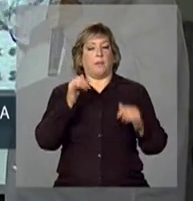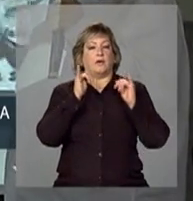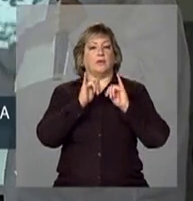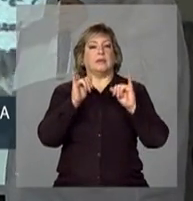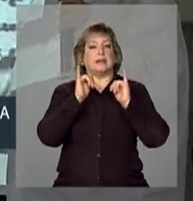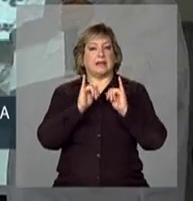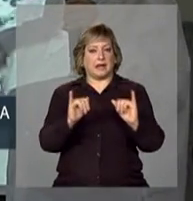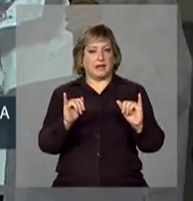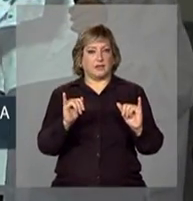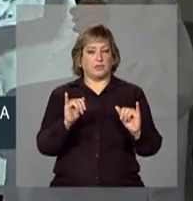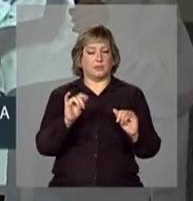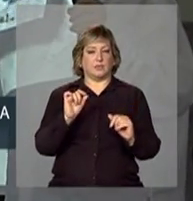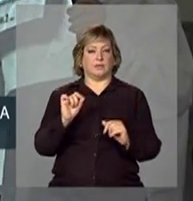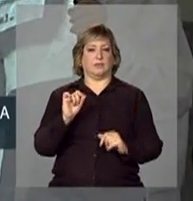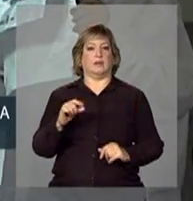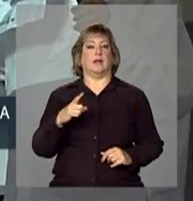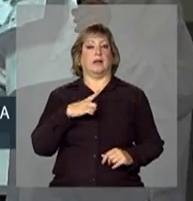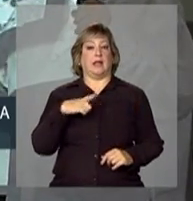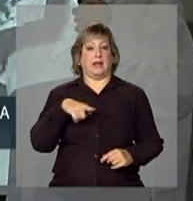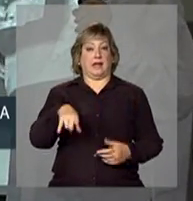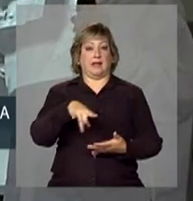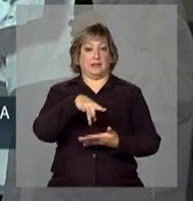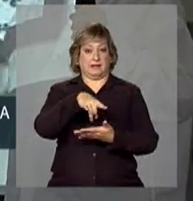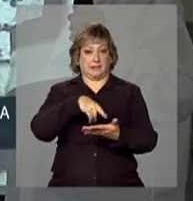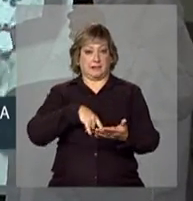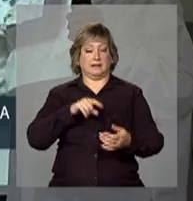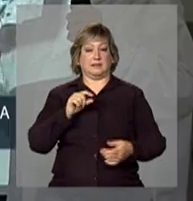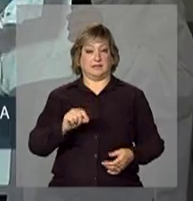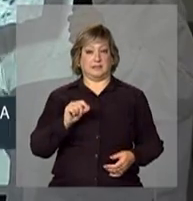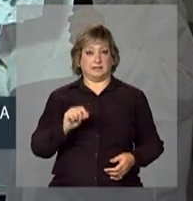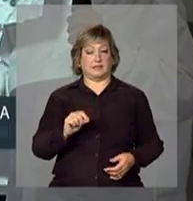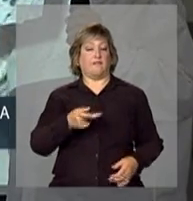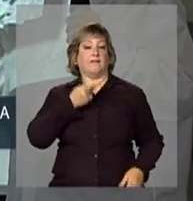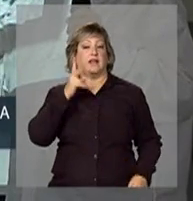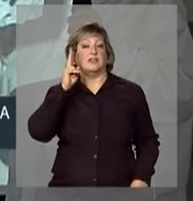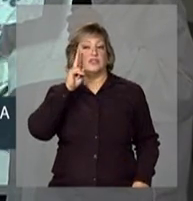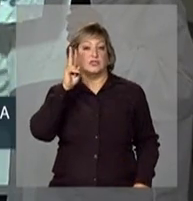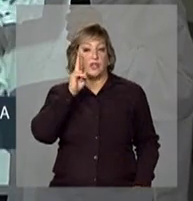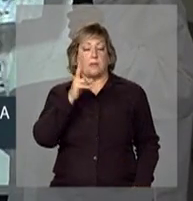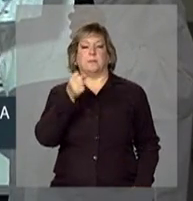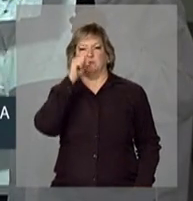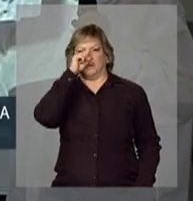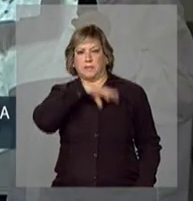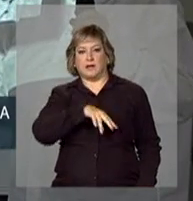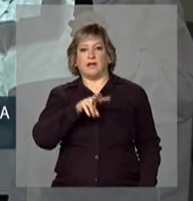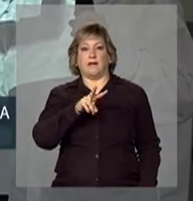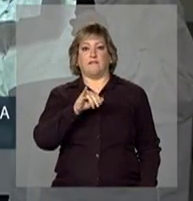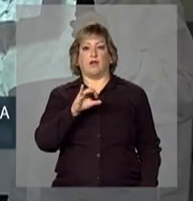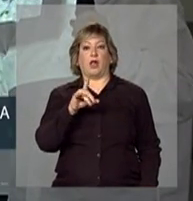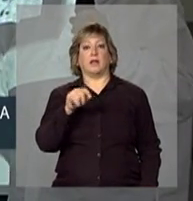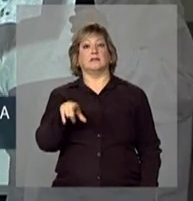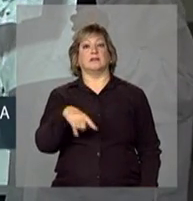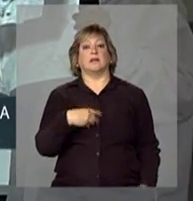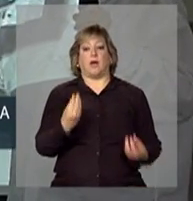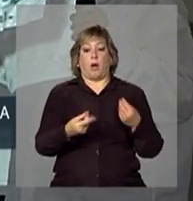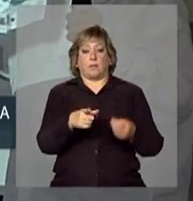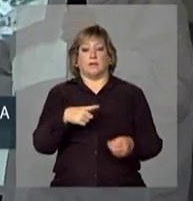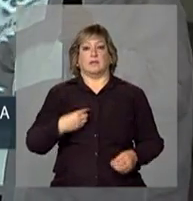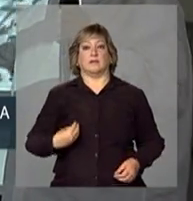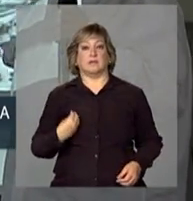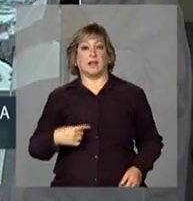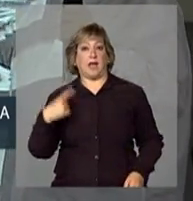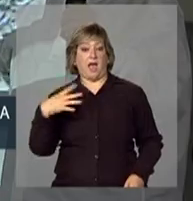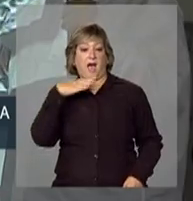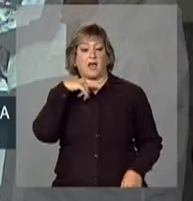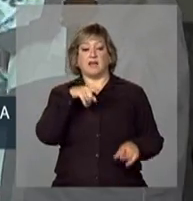Então, o texto evidencia a prática da violência como um dado. Né? Eles consideram